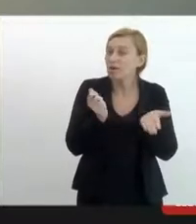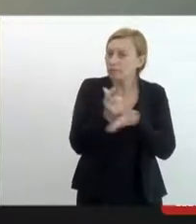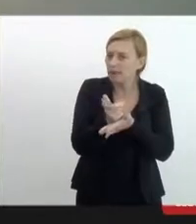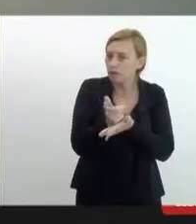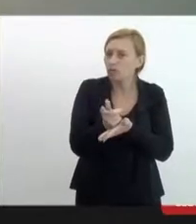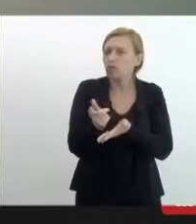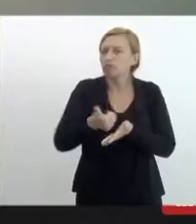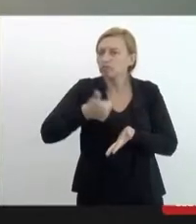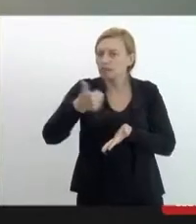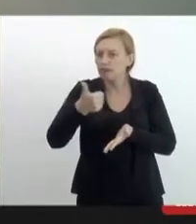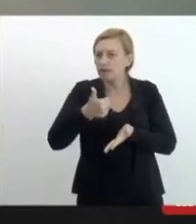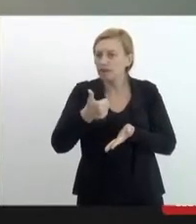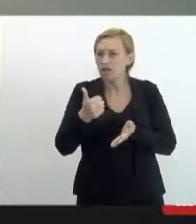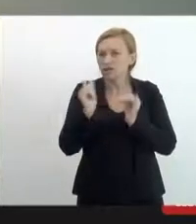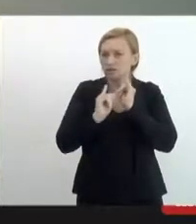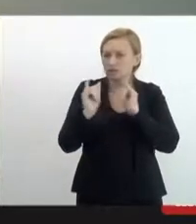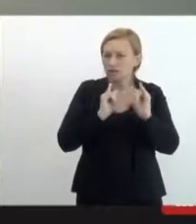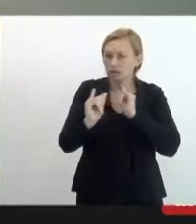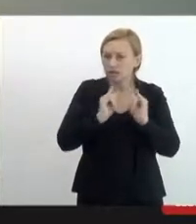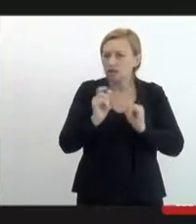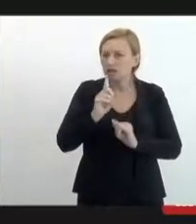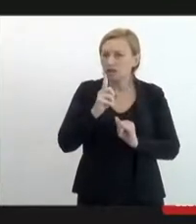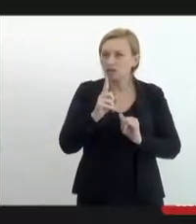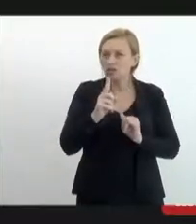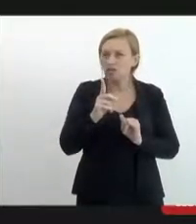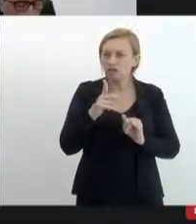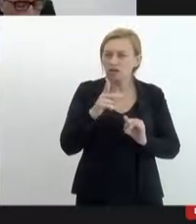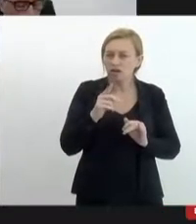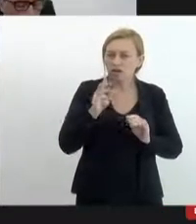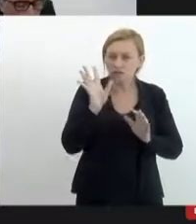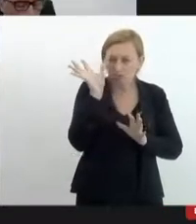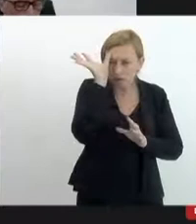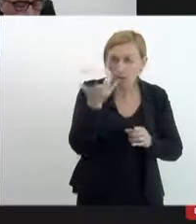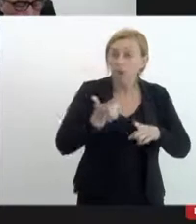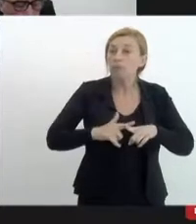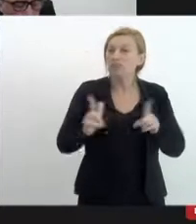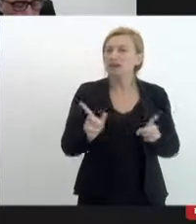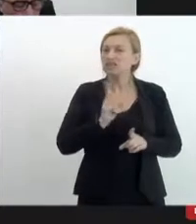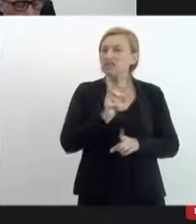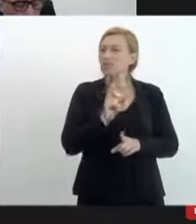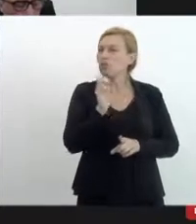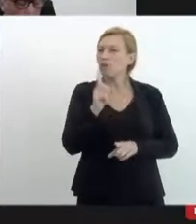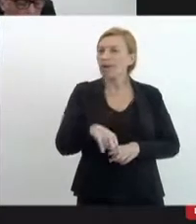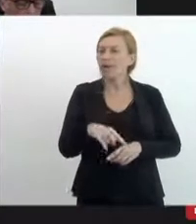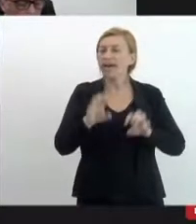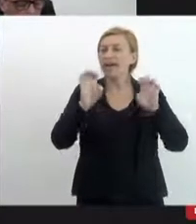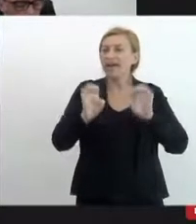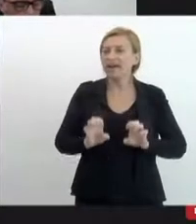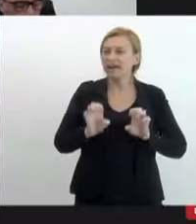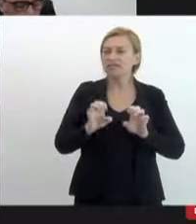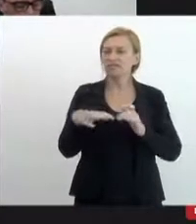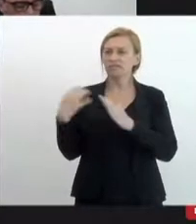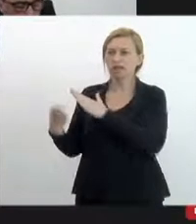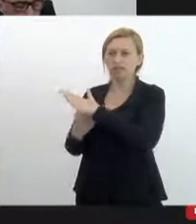tributária que se tem notícia, né, de não atendimento. Mas o ponto é, não é uma conduta assim, das